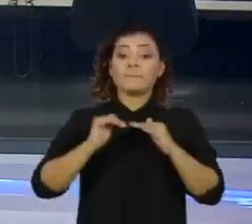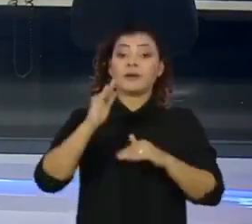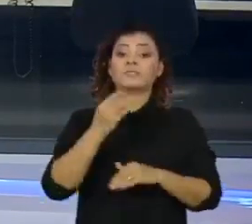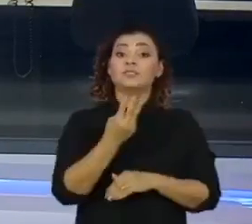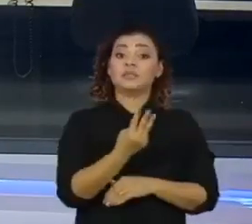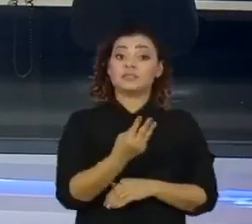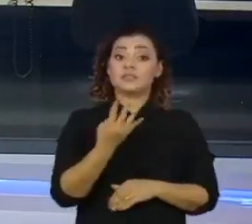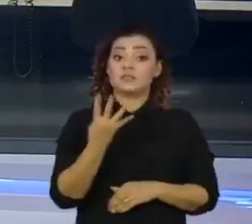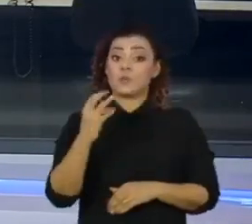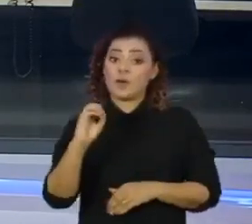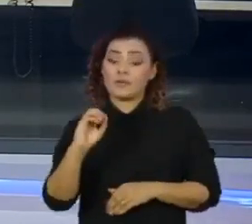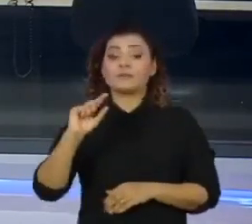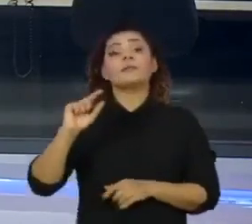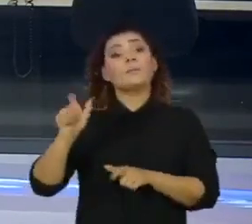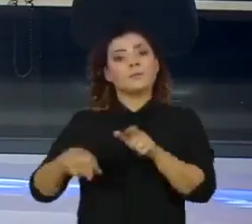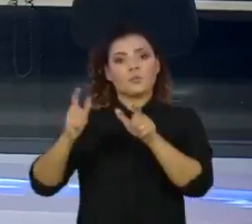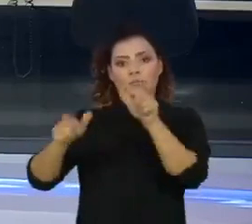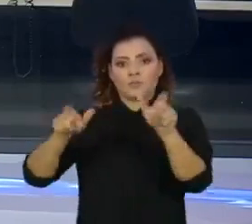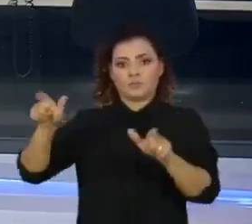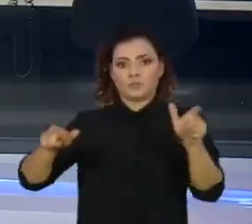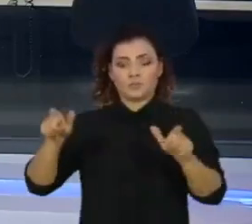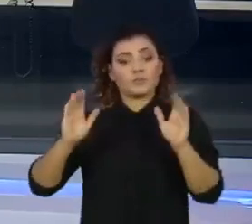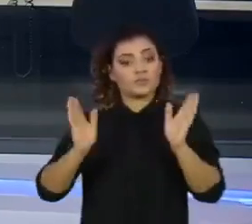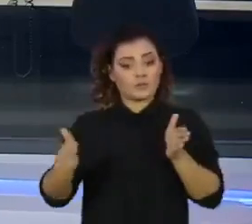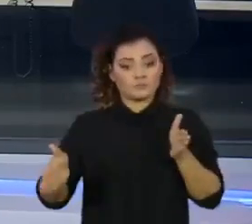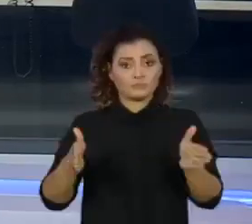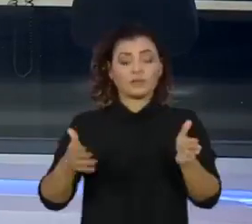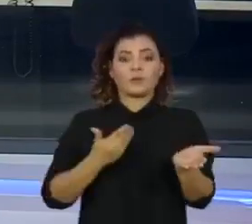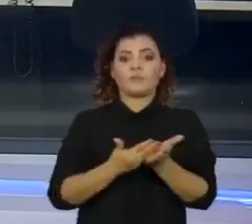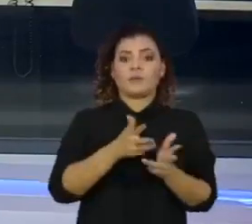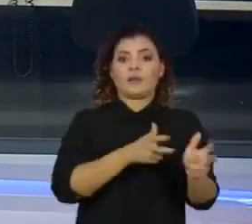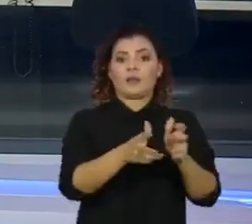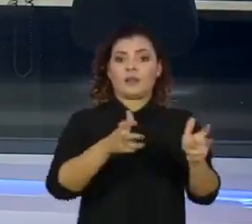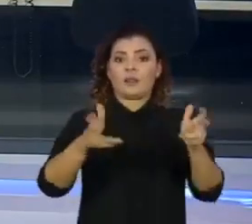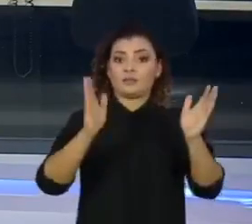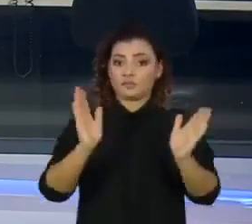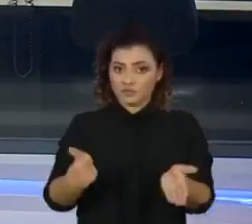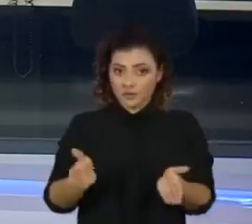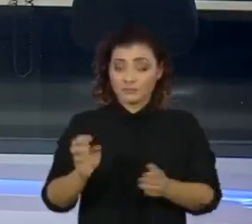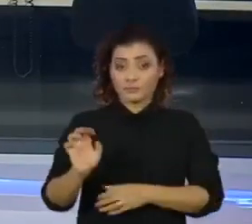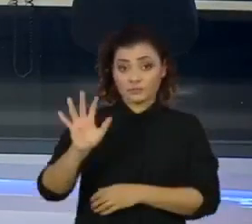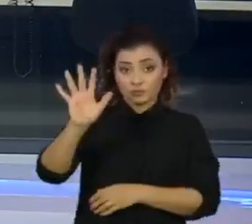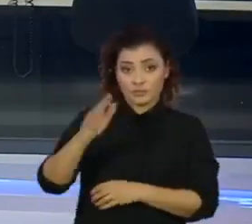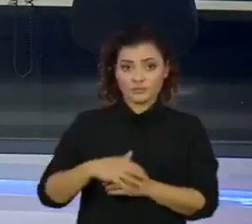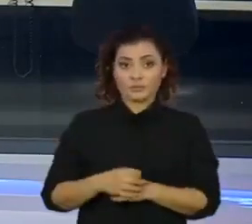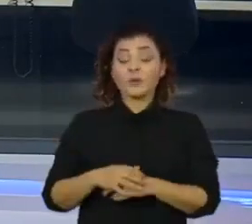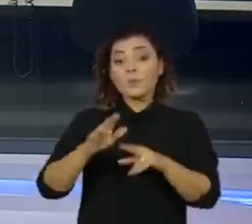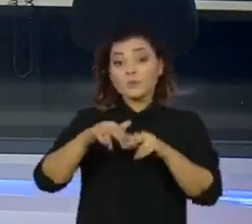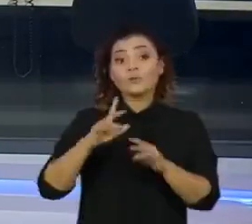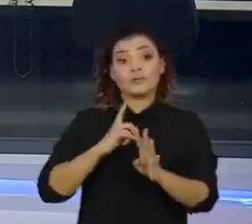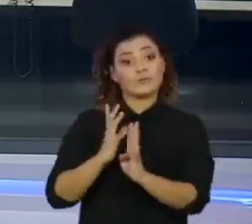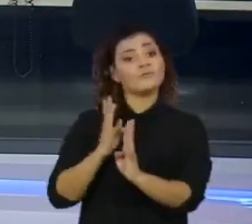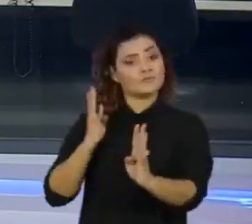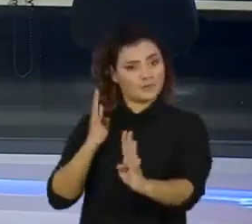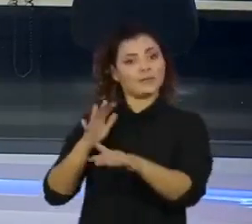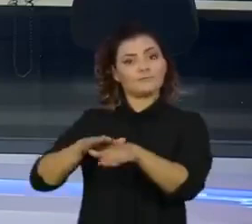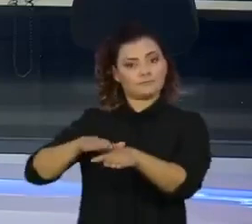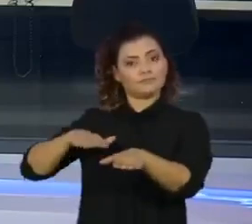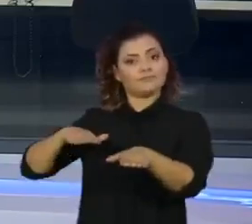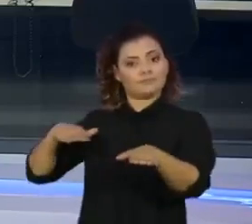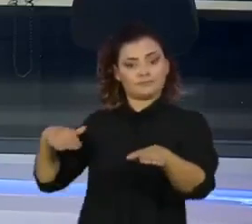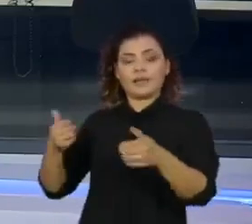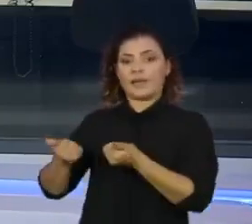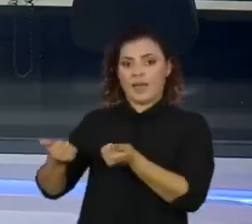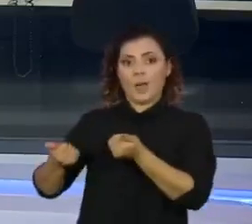340 mil pessoas dessa faixa etária poderão receber a primeira dose no estado Por isso mesmo teve fila nos postos